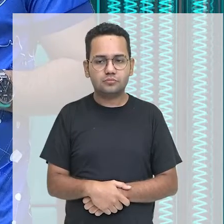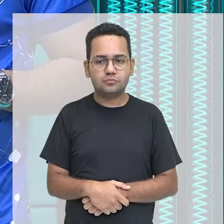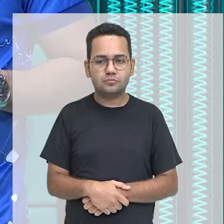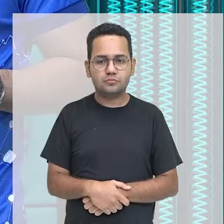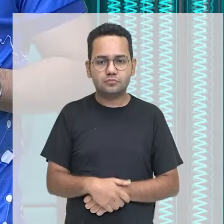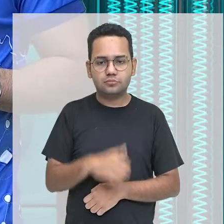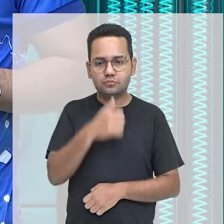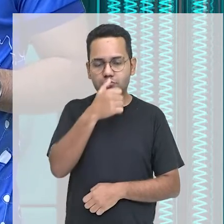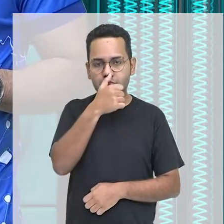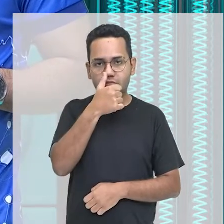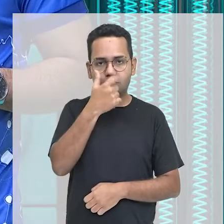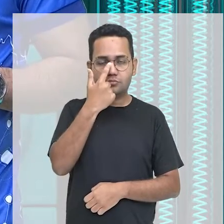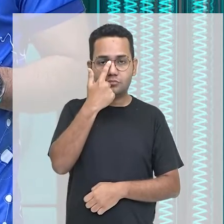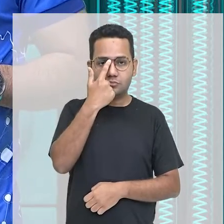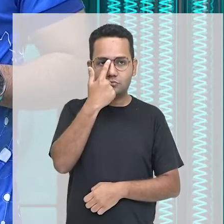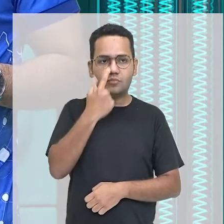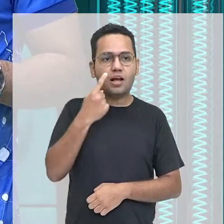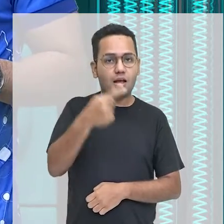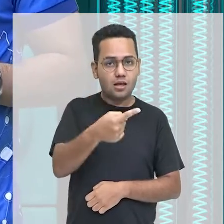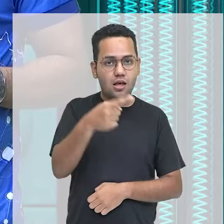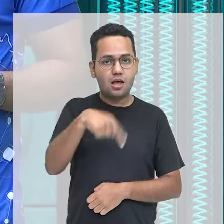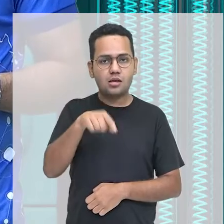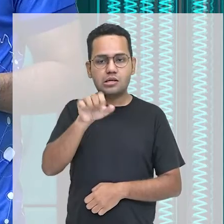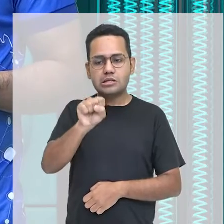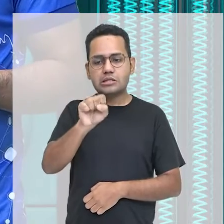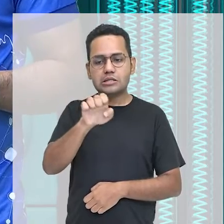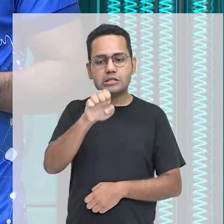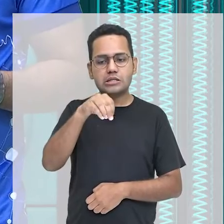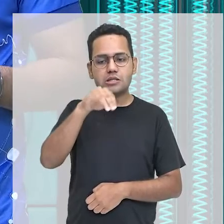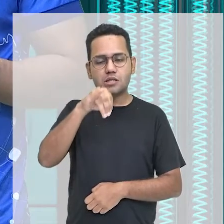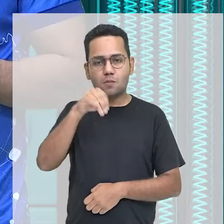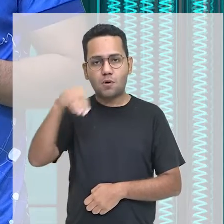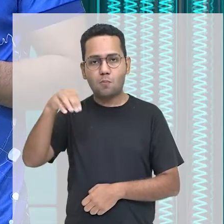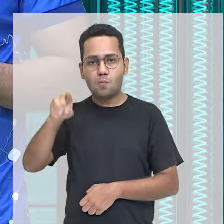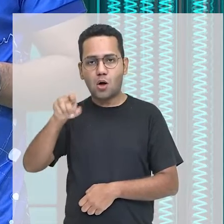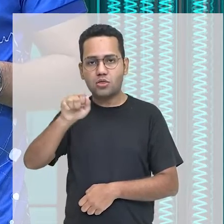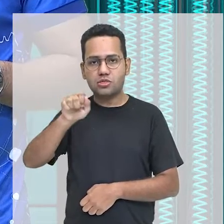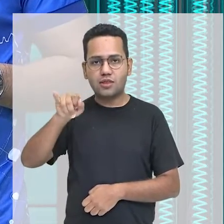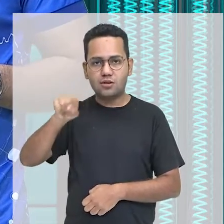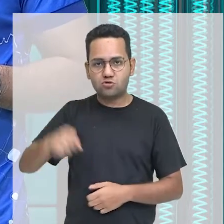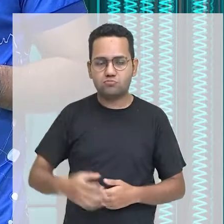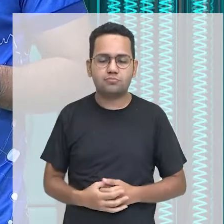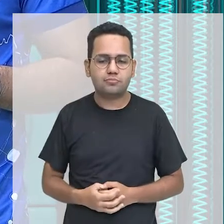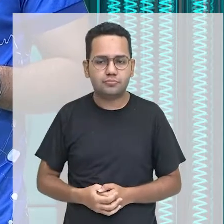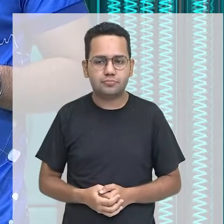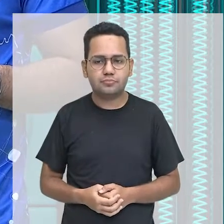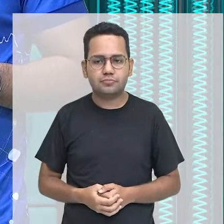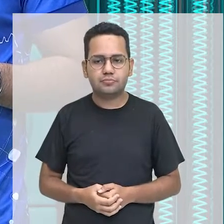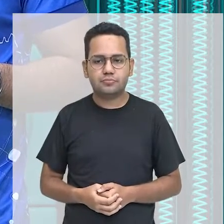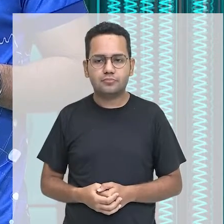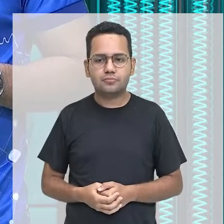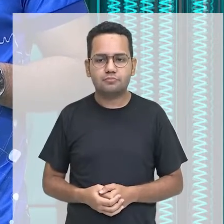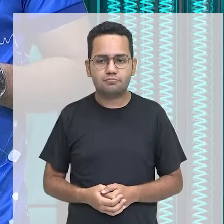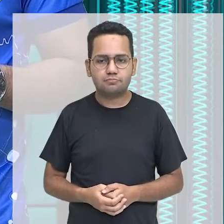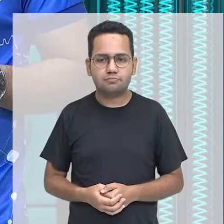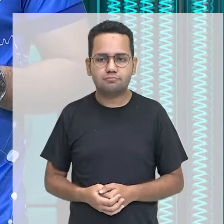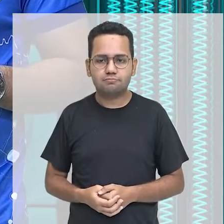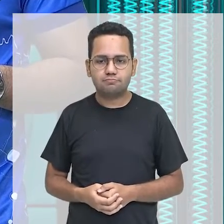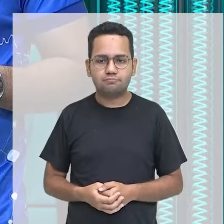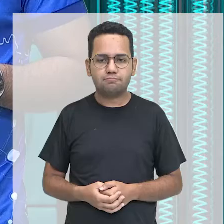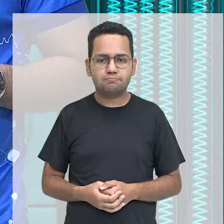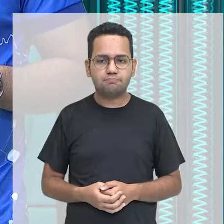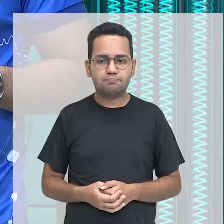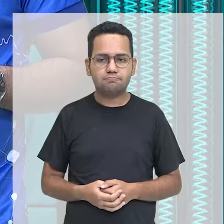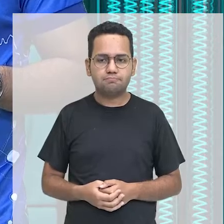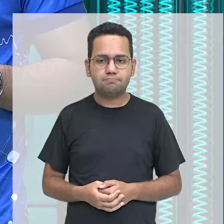como semimodais, eles carregam a preposição to logo após ele. Então, todos os verbos modais que têm